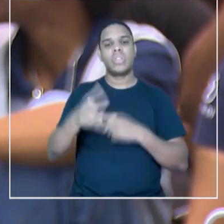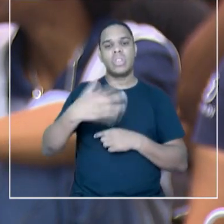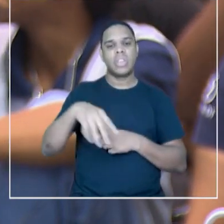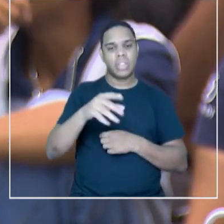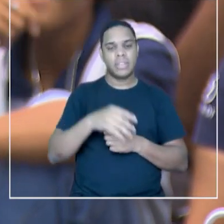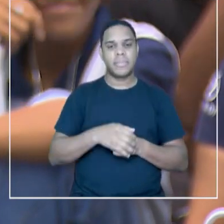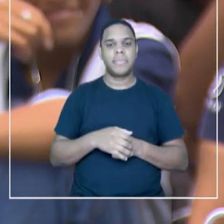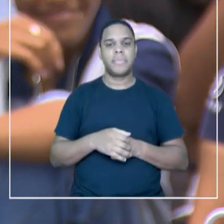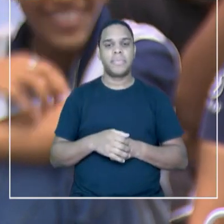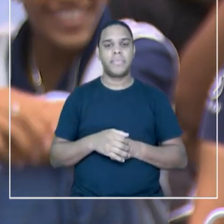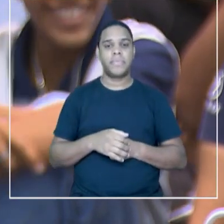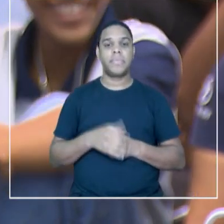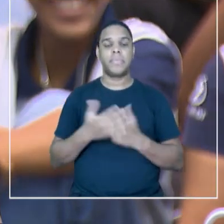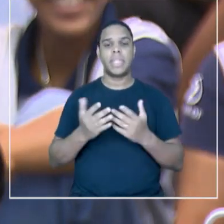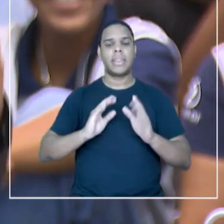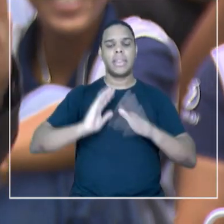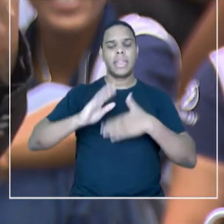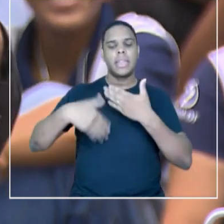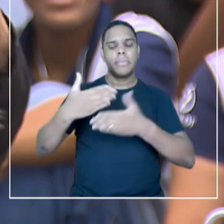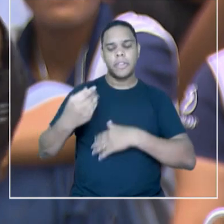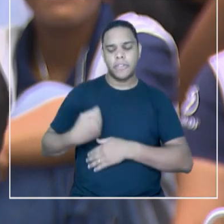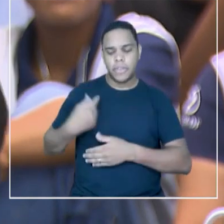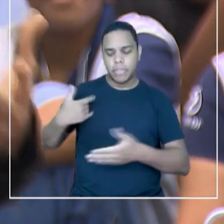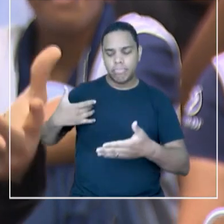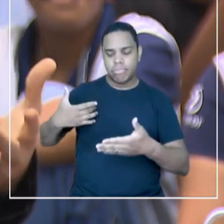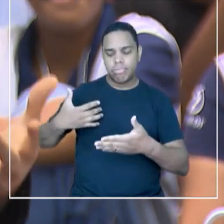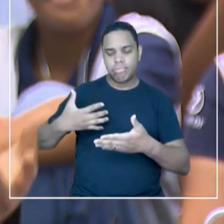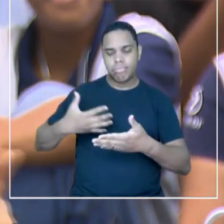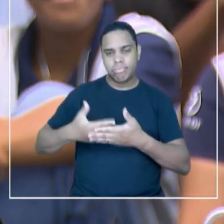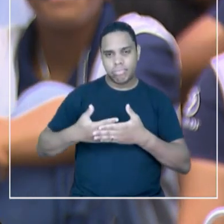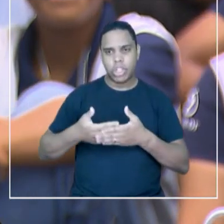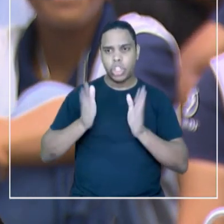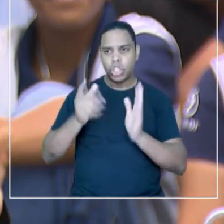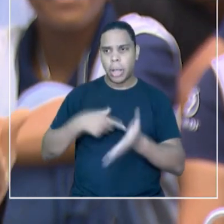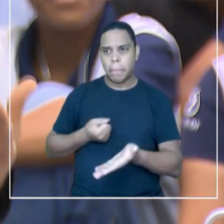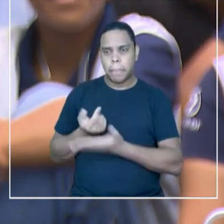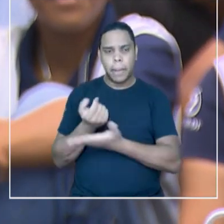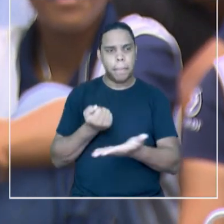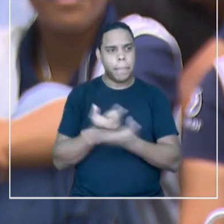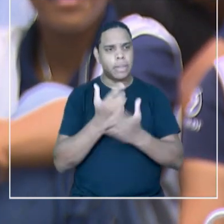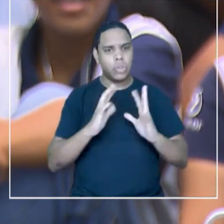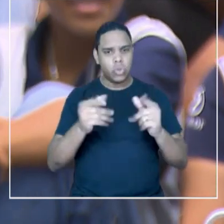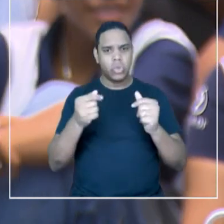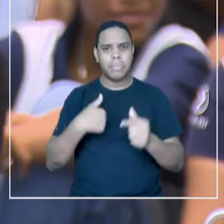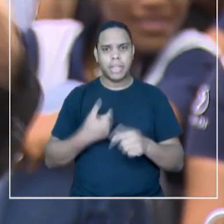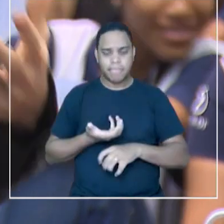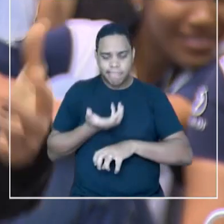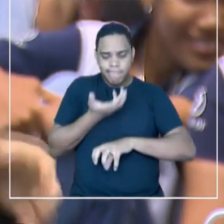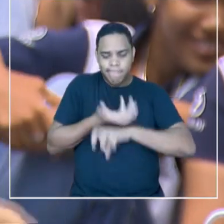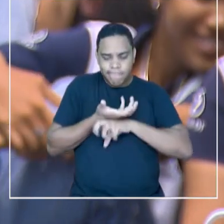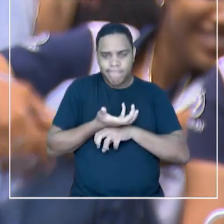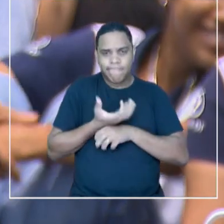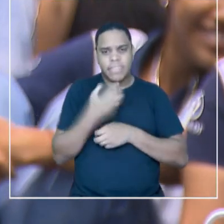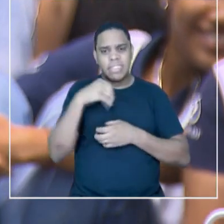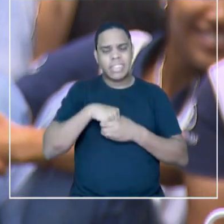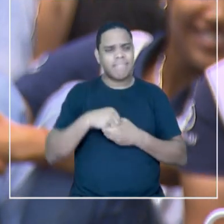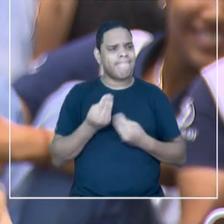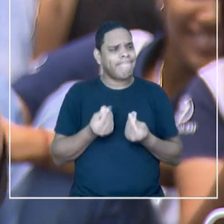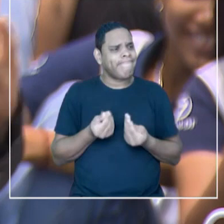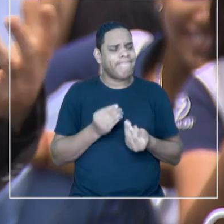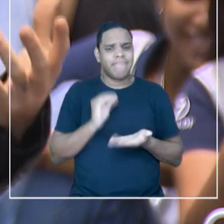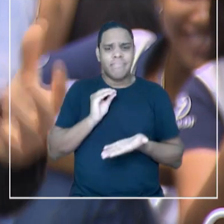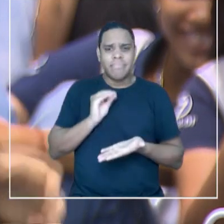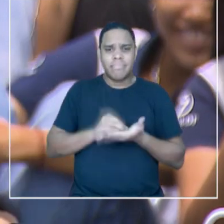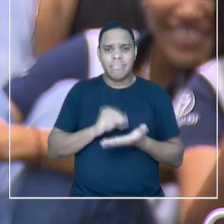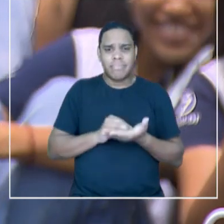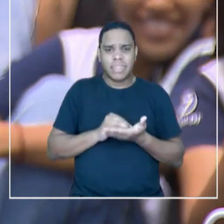acreditar. E chegou um momento na minha vida que eu tinha tudo isso, mas eu sentia um vazio existencial enorme, assim, a ponto de não